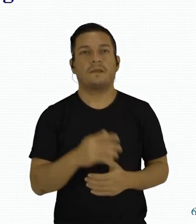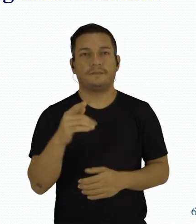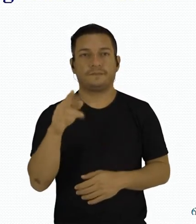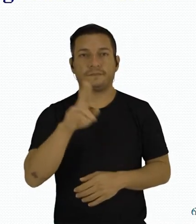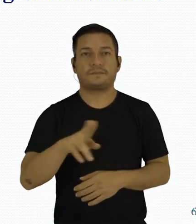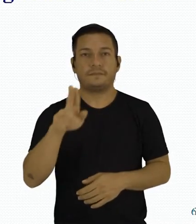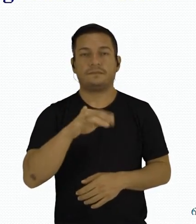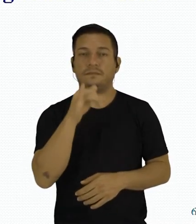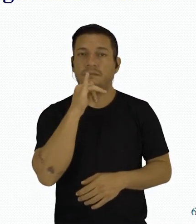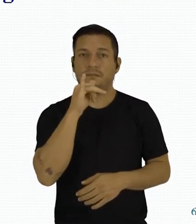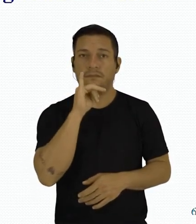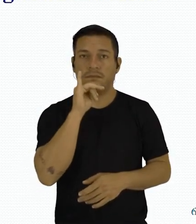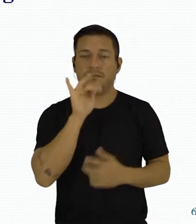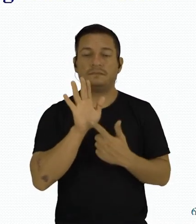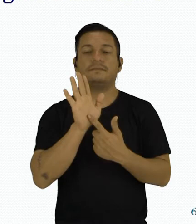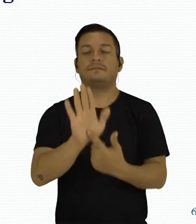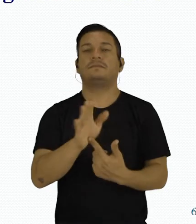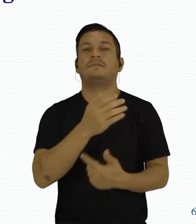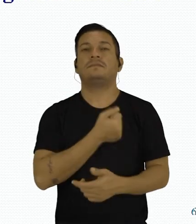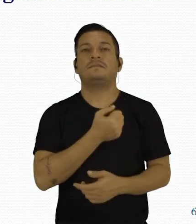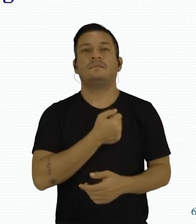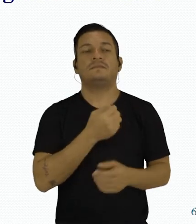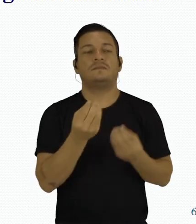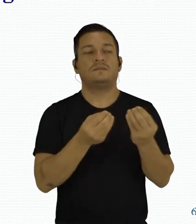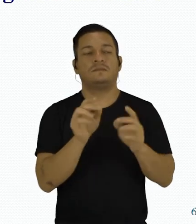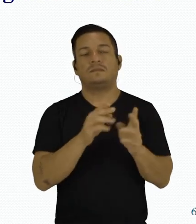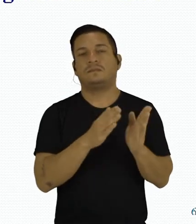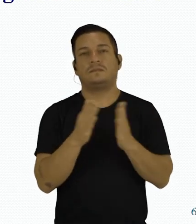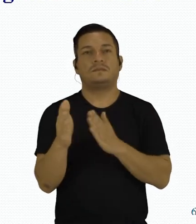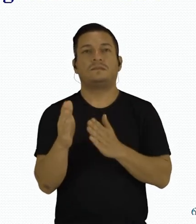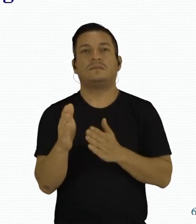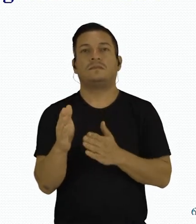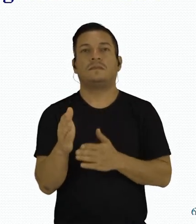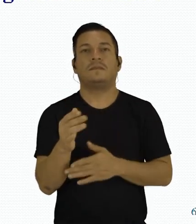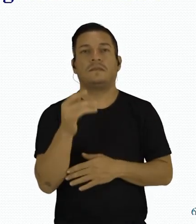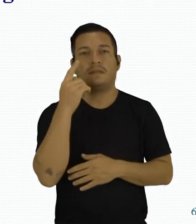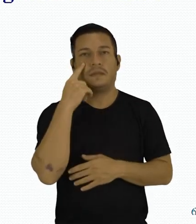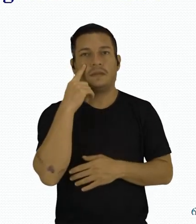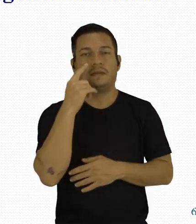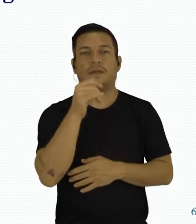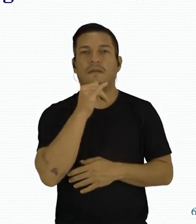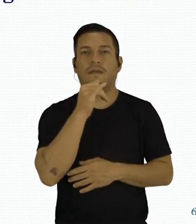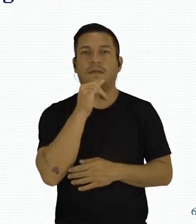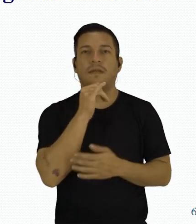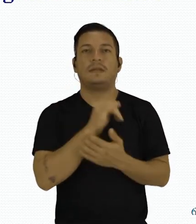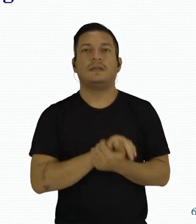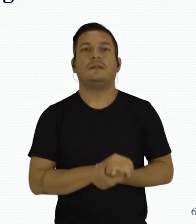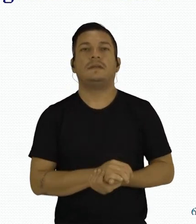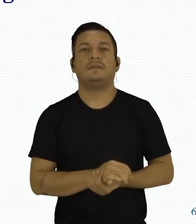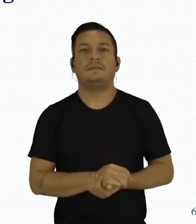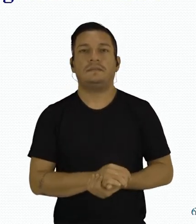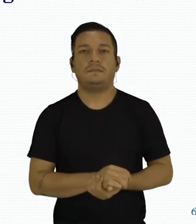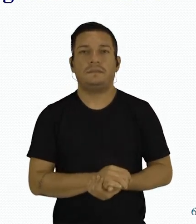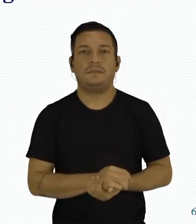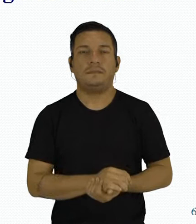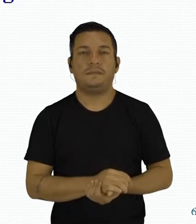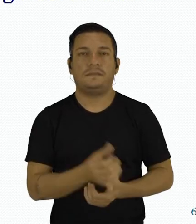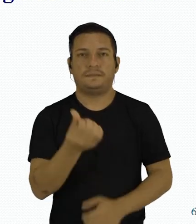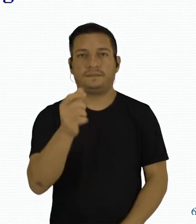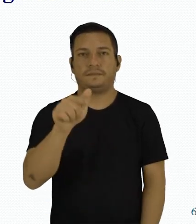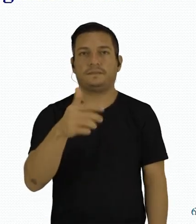usa essa forma de notação, quer ver? Ó, vamos pegar esse exemplozinho que eu dei, o último exemplo aí do último